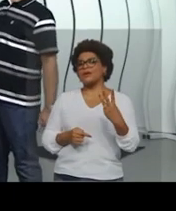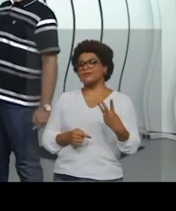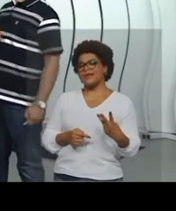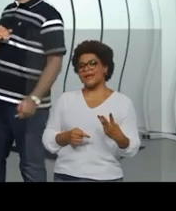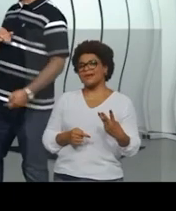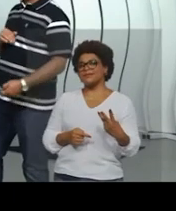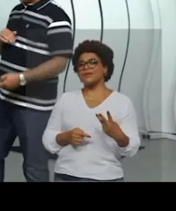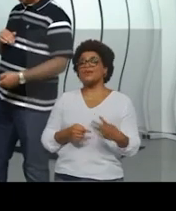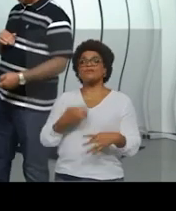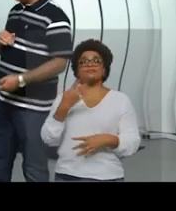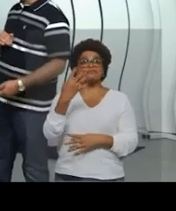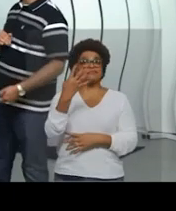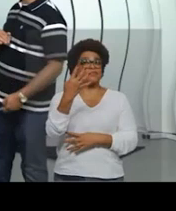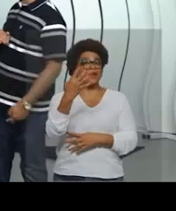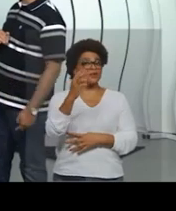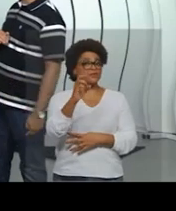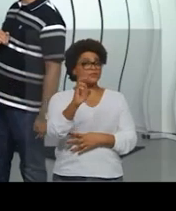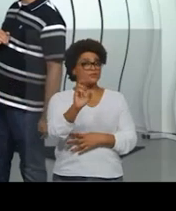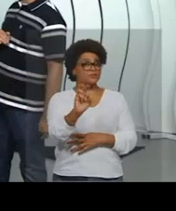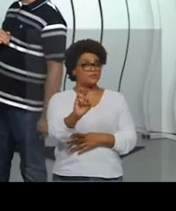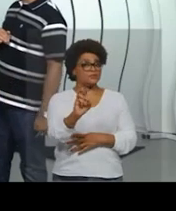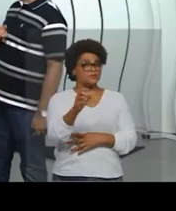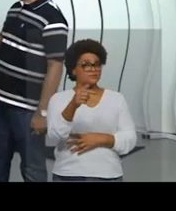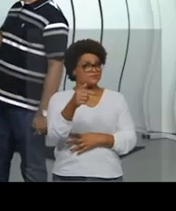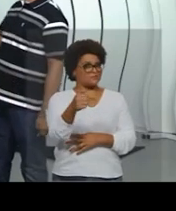e o 7.